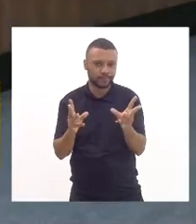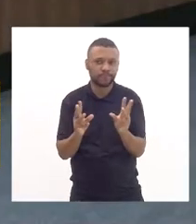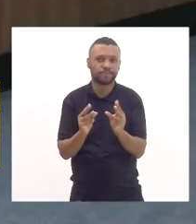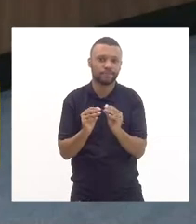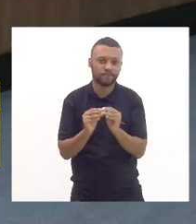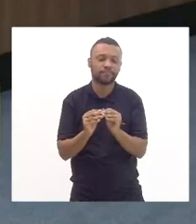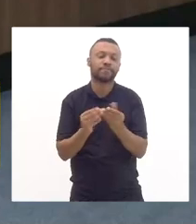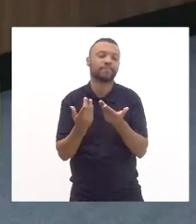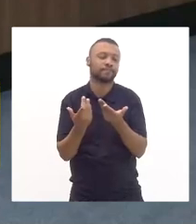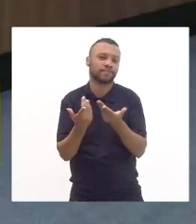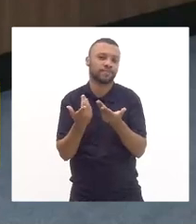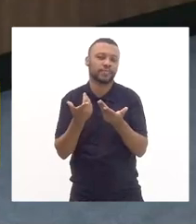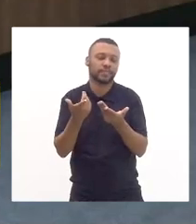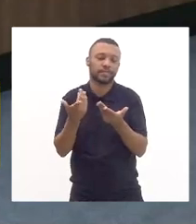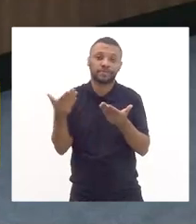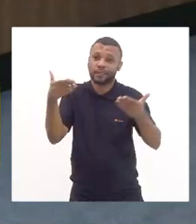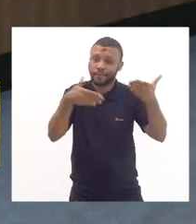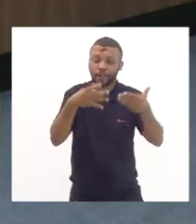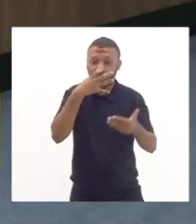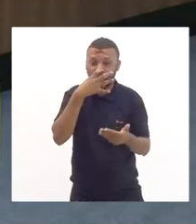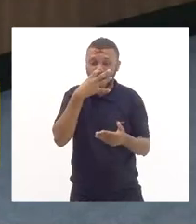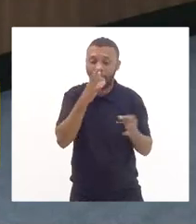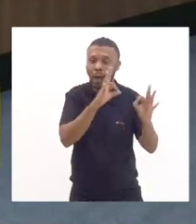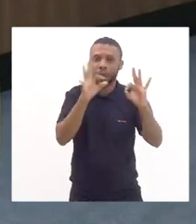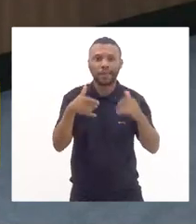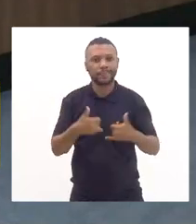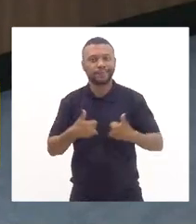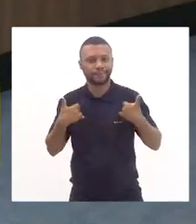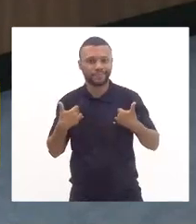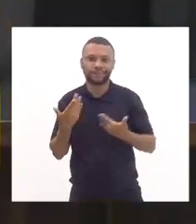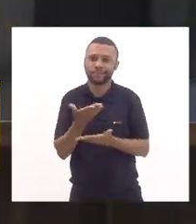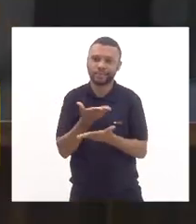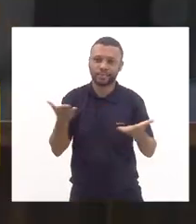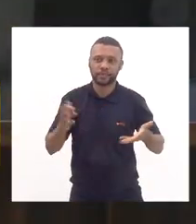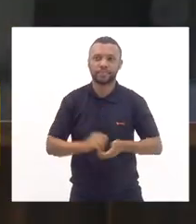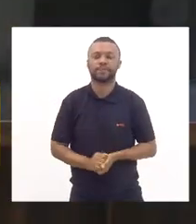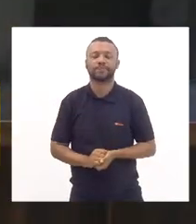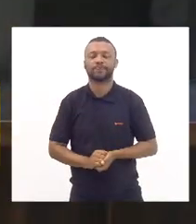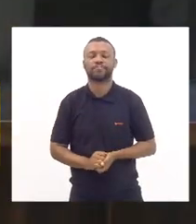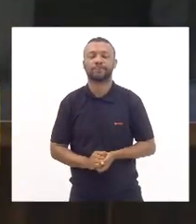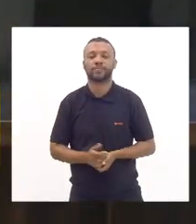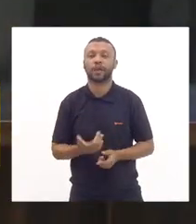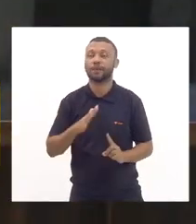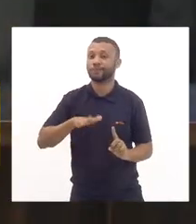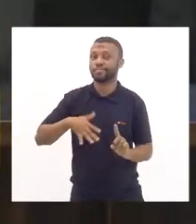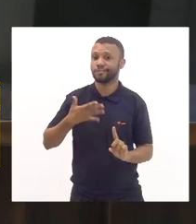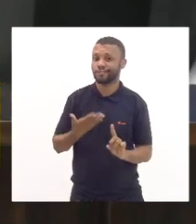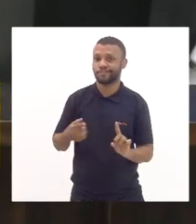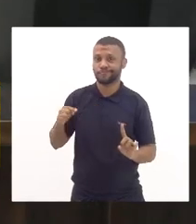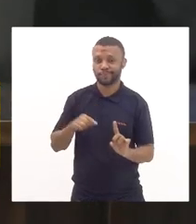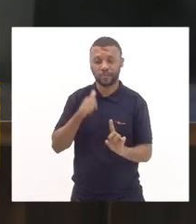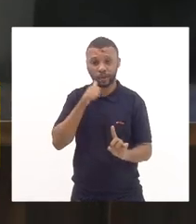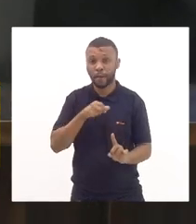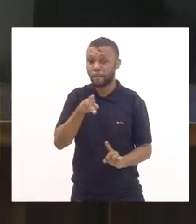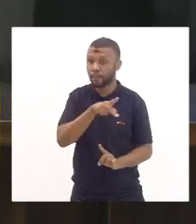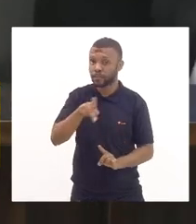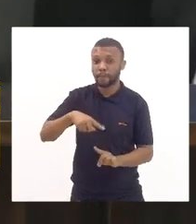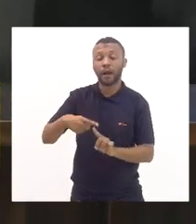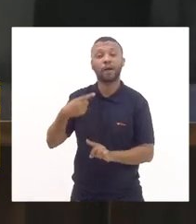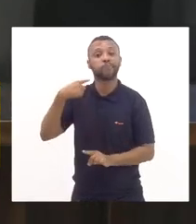veio aqui para prestigiar vocês. Tá? É, nossa homenageada é professora e